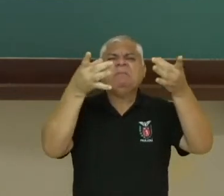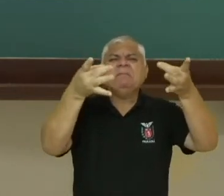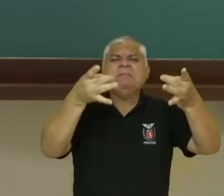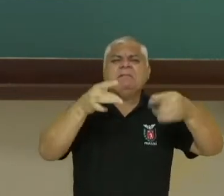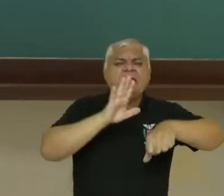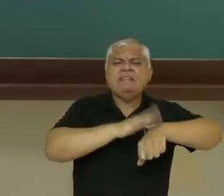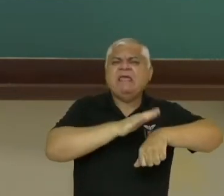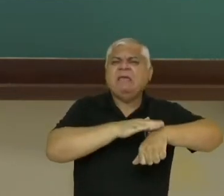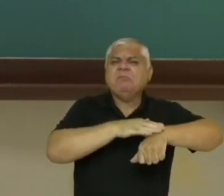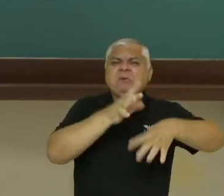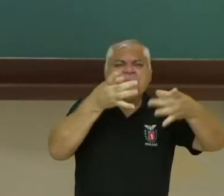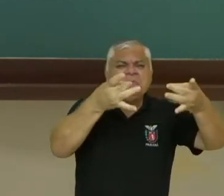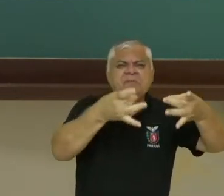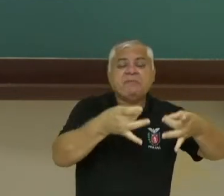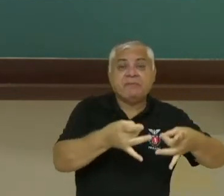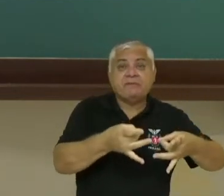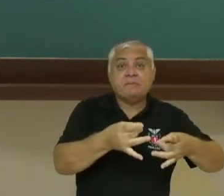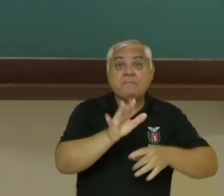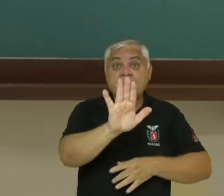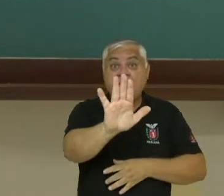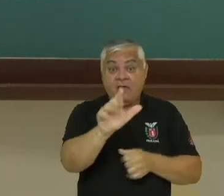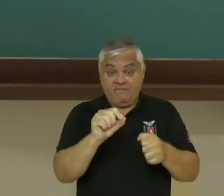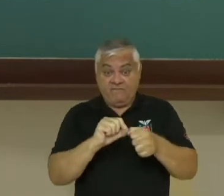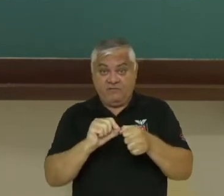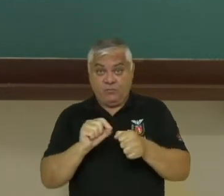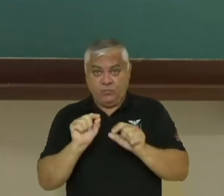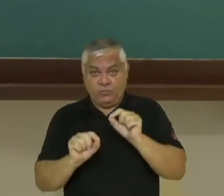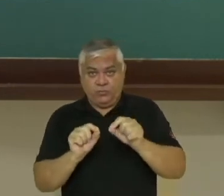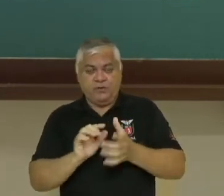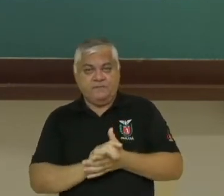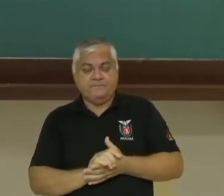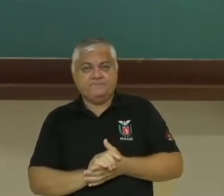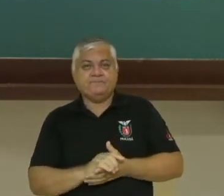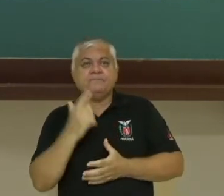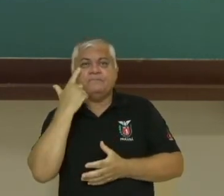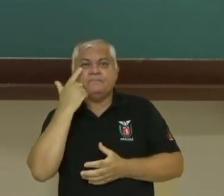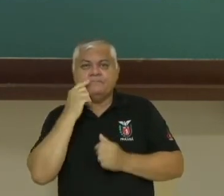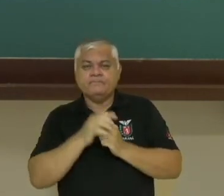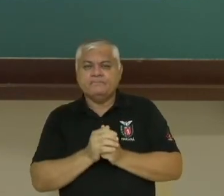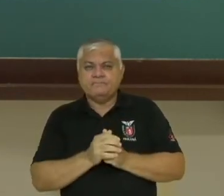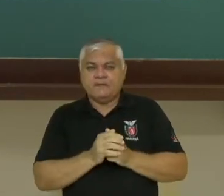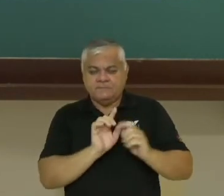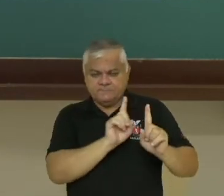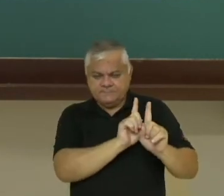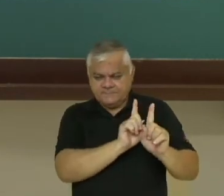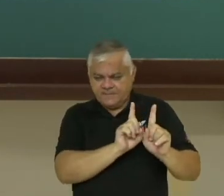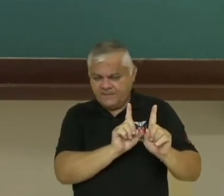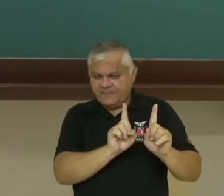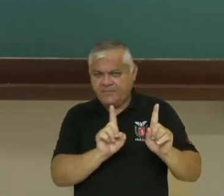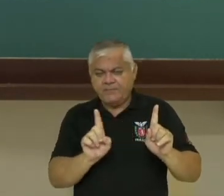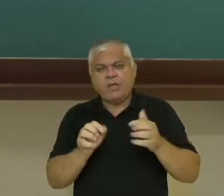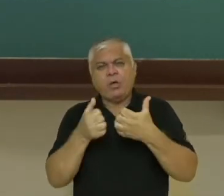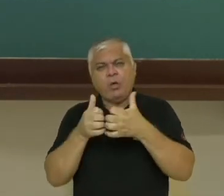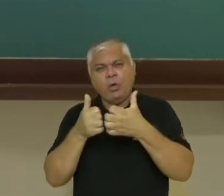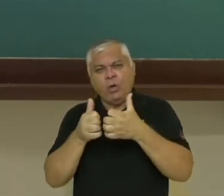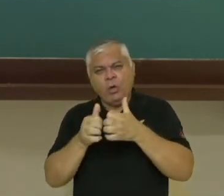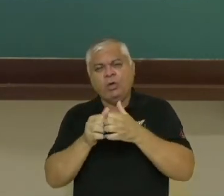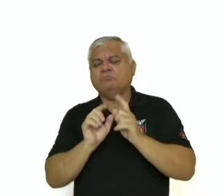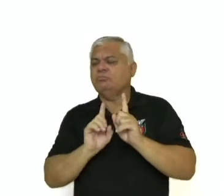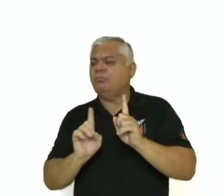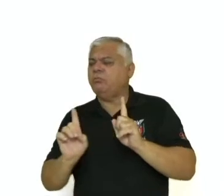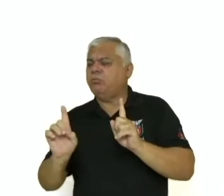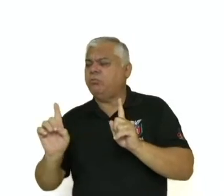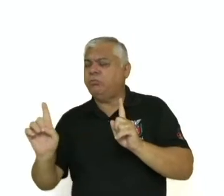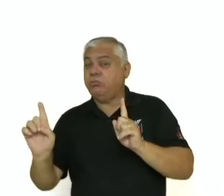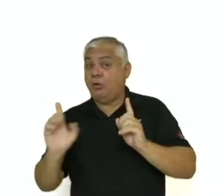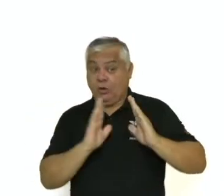tempo, né? Então, o que a gente vai fazer aqui, ó? Analisando todo esse percurso que você vê, você tem que o João